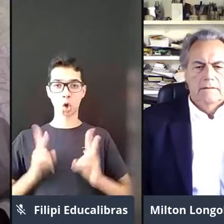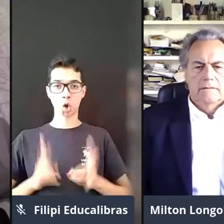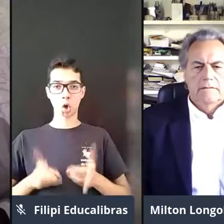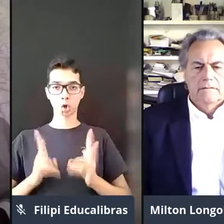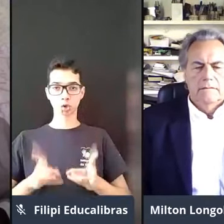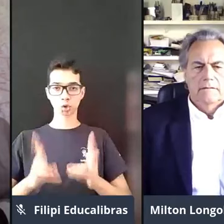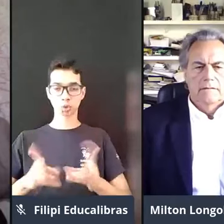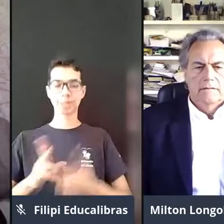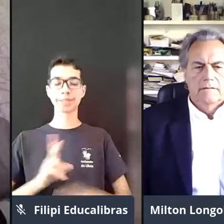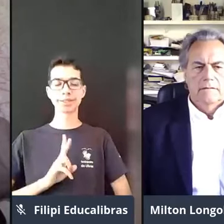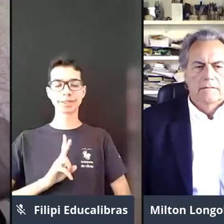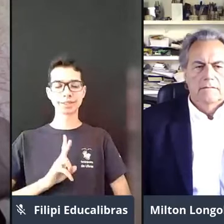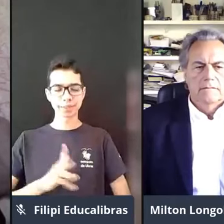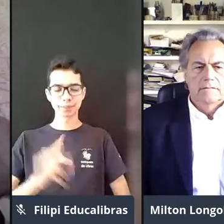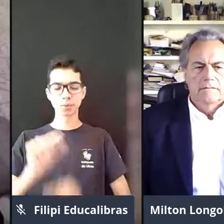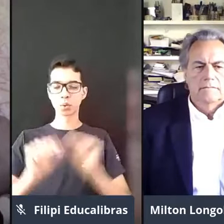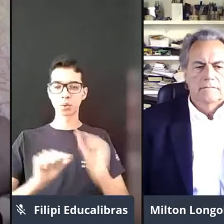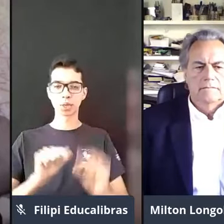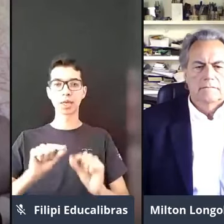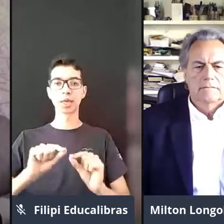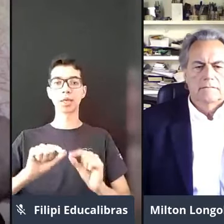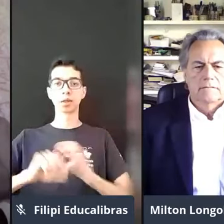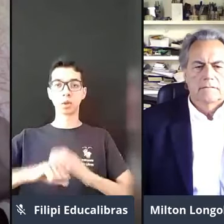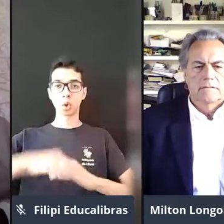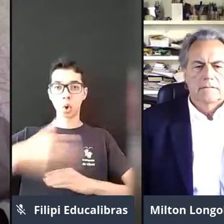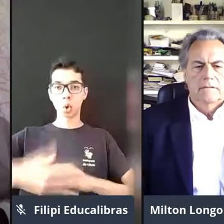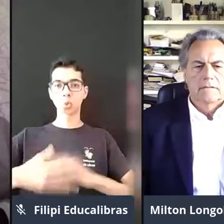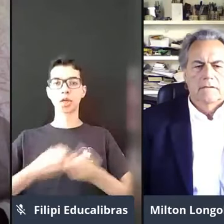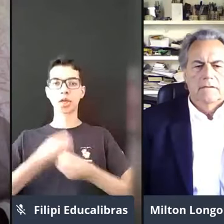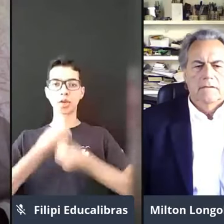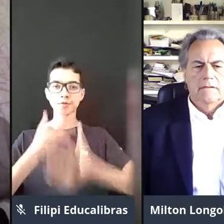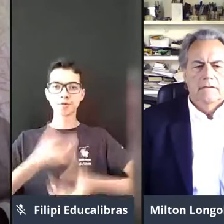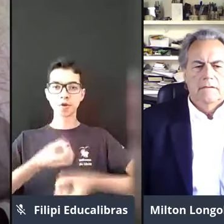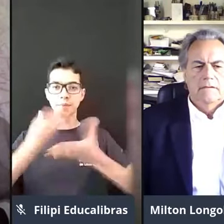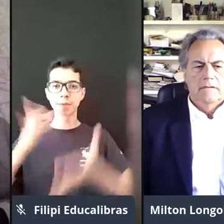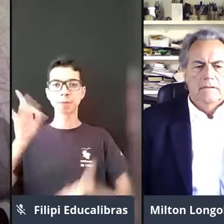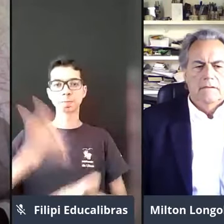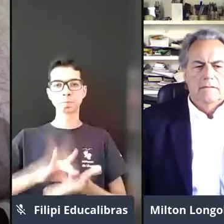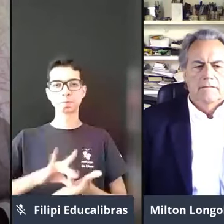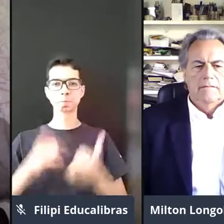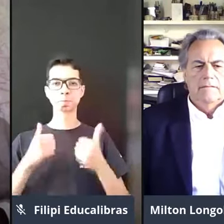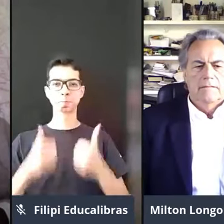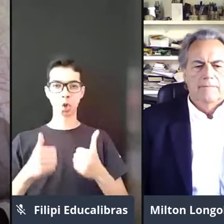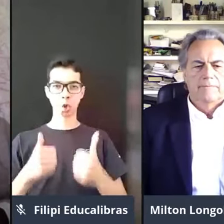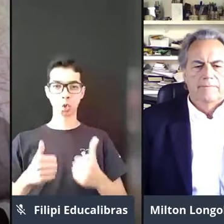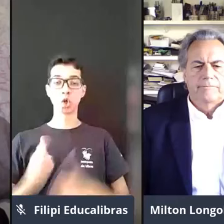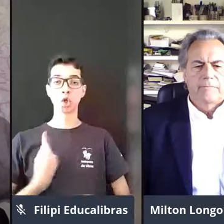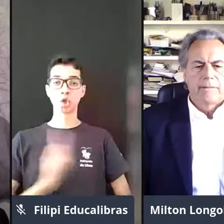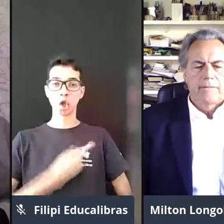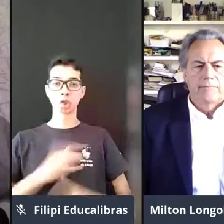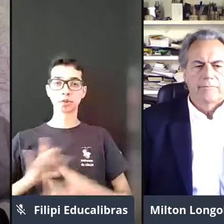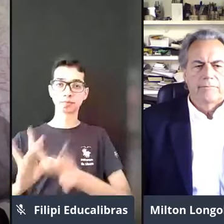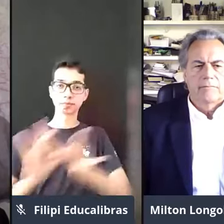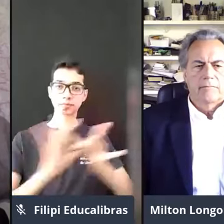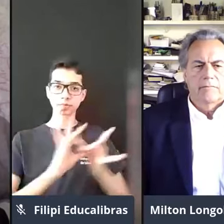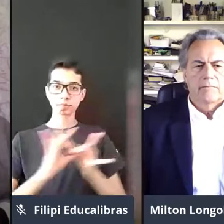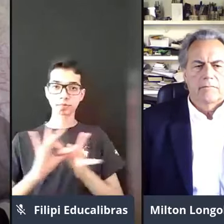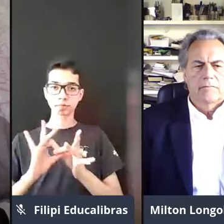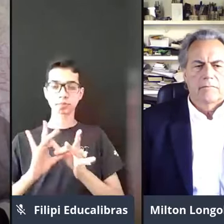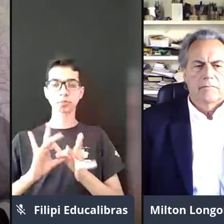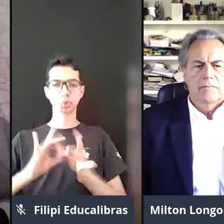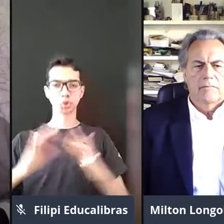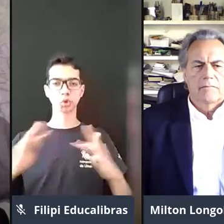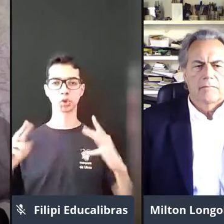conteúdo de relevância, vanguarda, tal, e em contato com o nosso público. Então, a